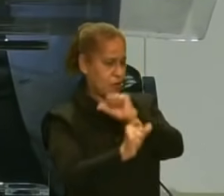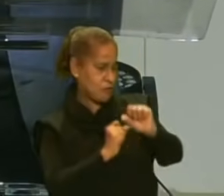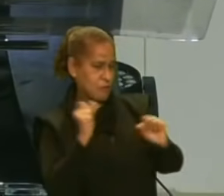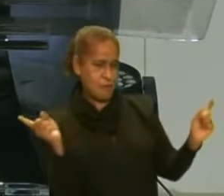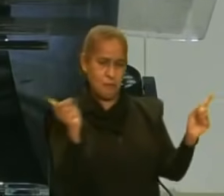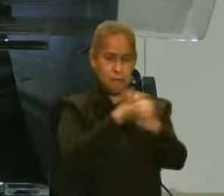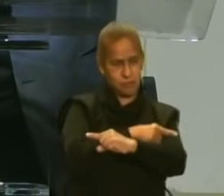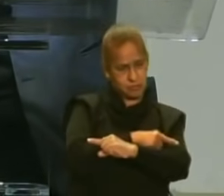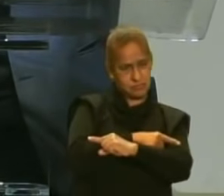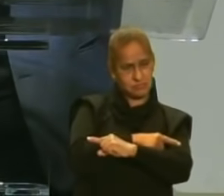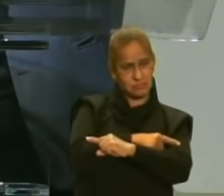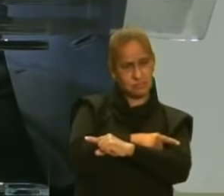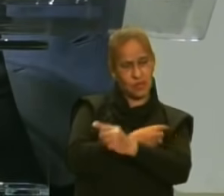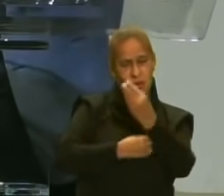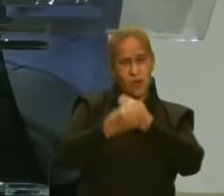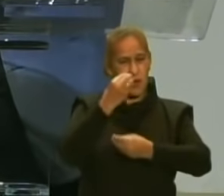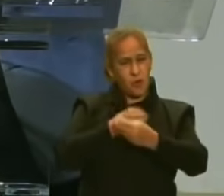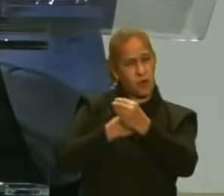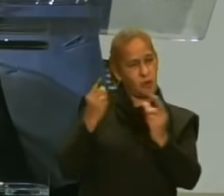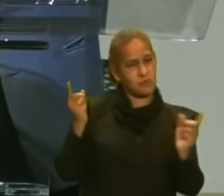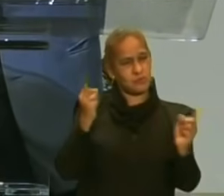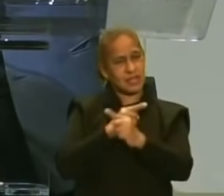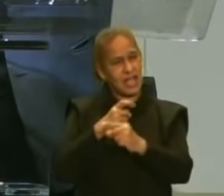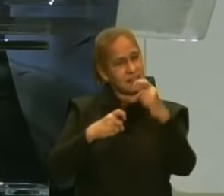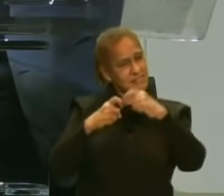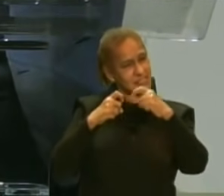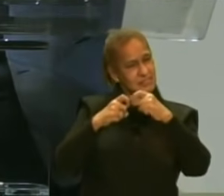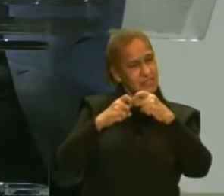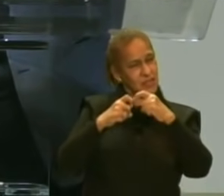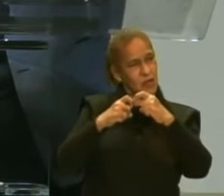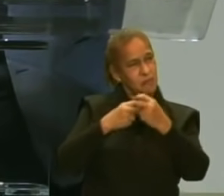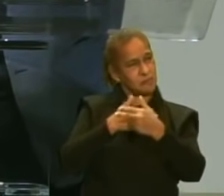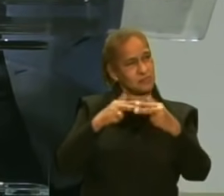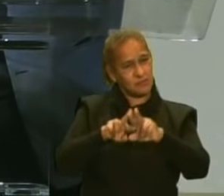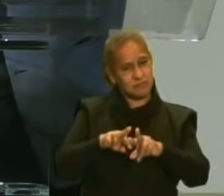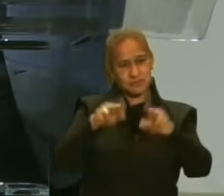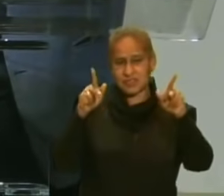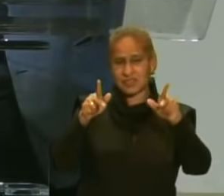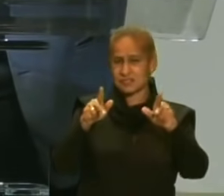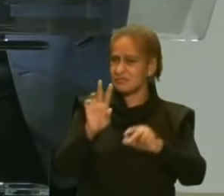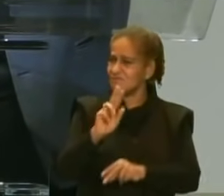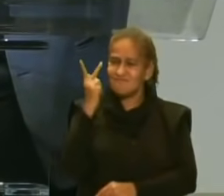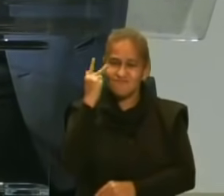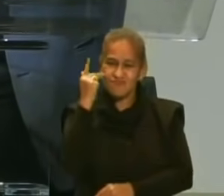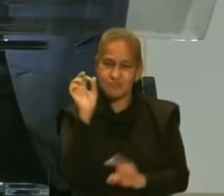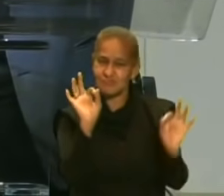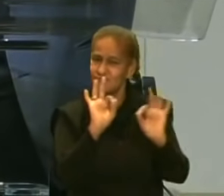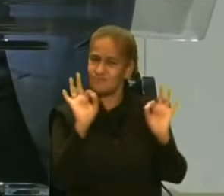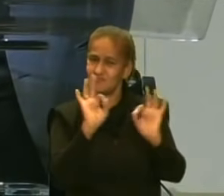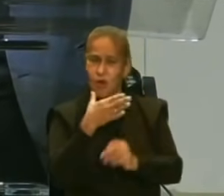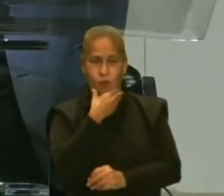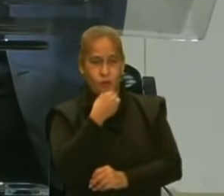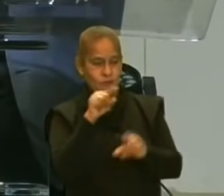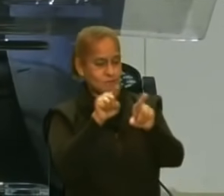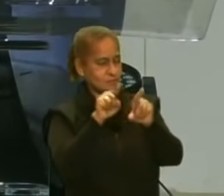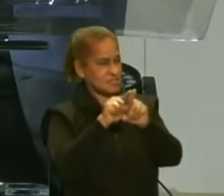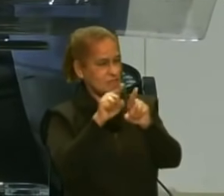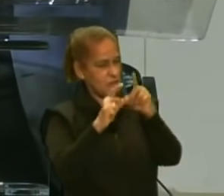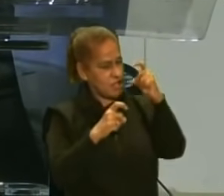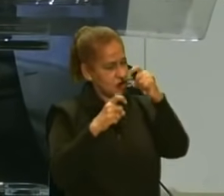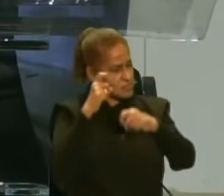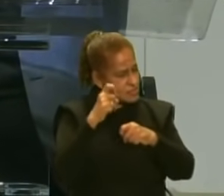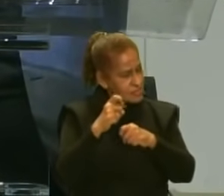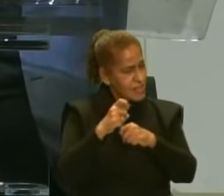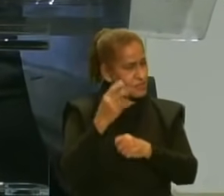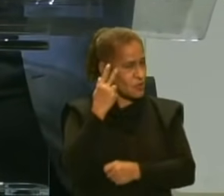ter relações sexuais por práticas não naturais. E os homens, em vez de ter relações sexuais